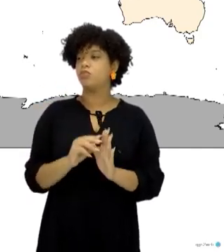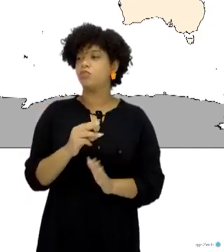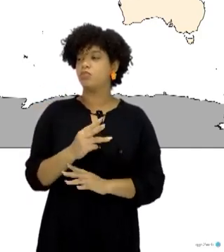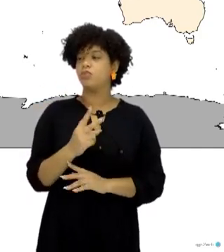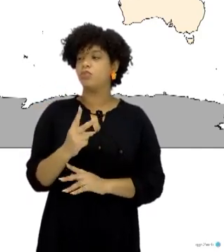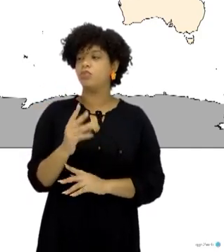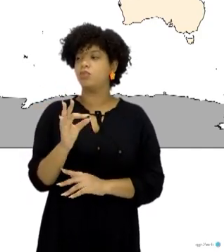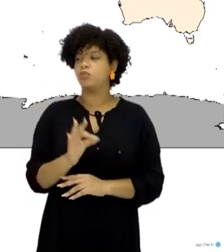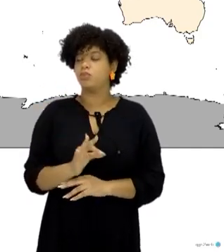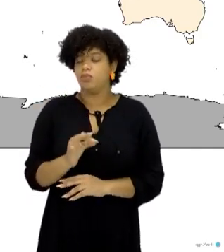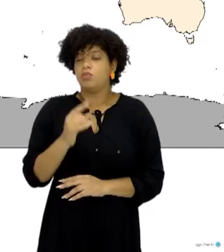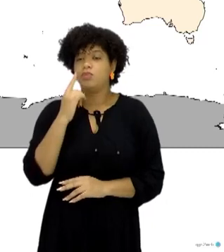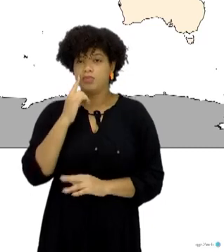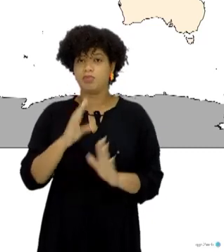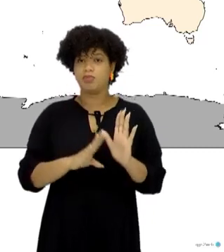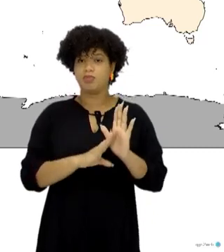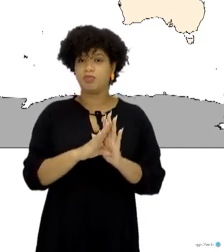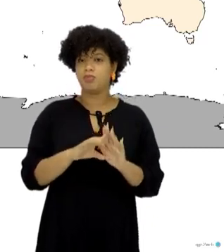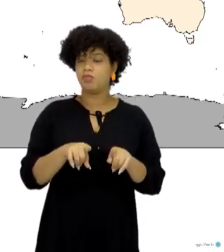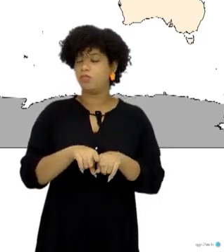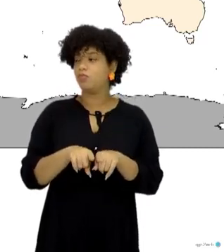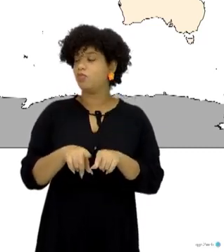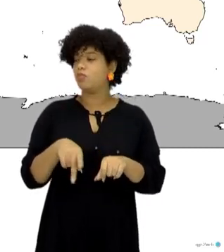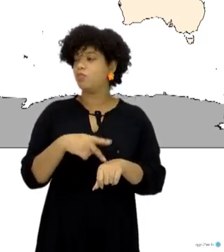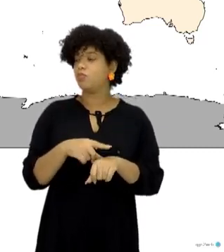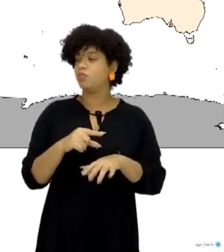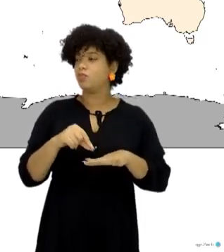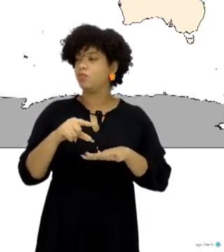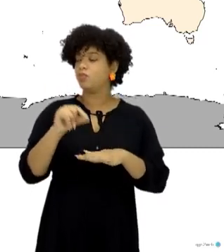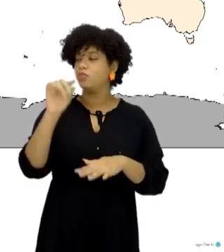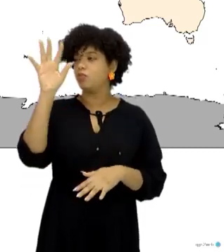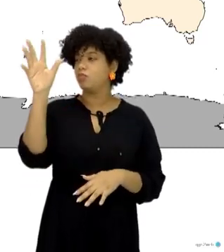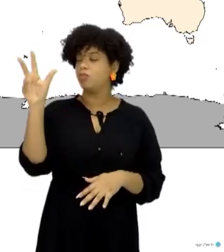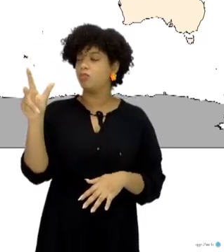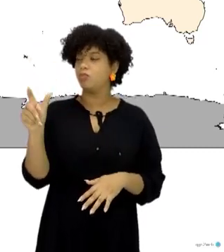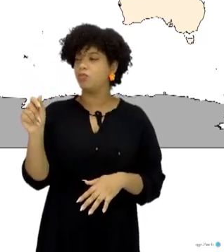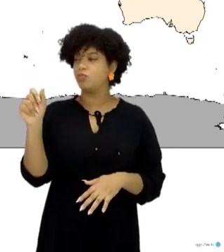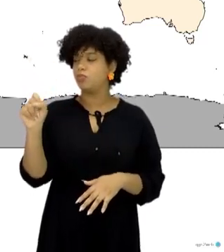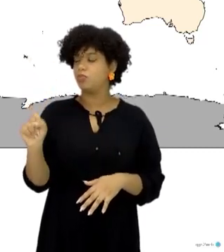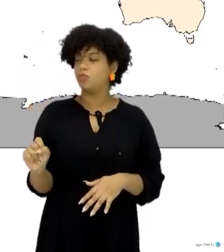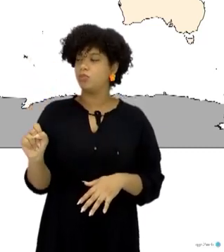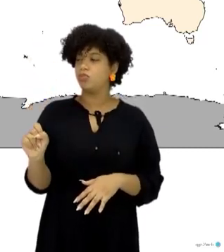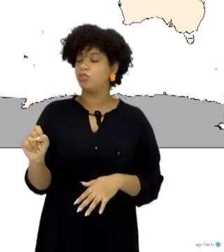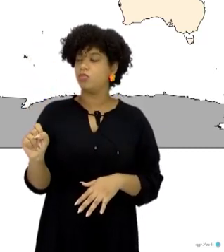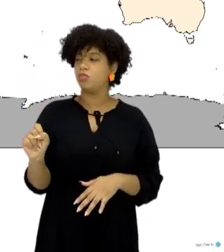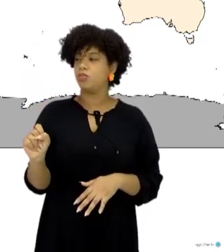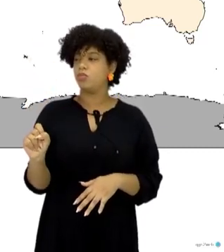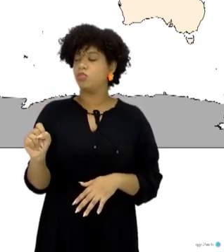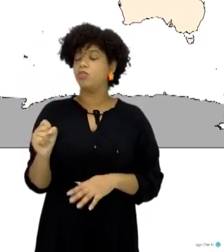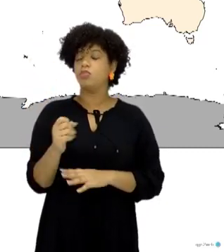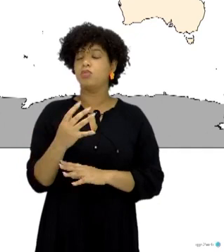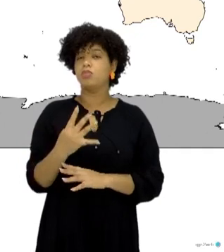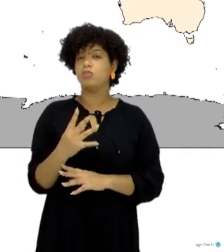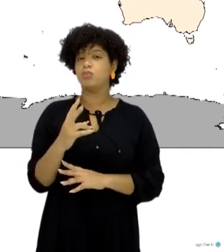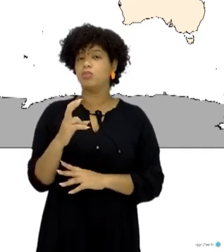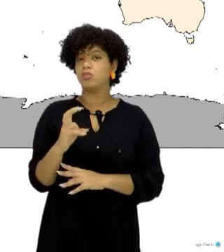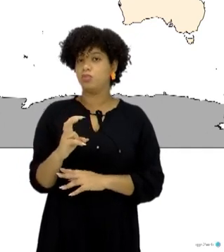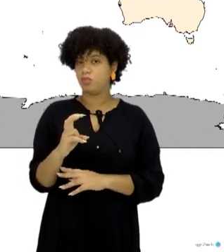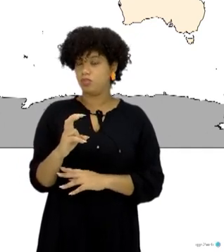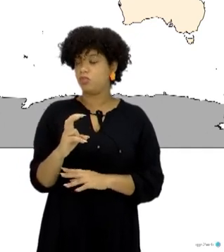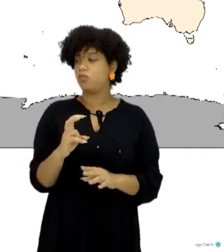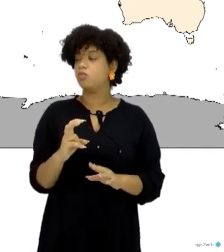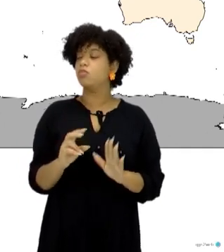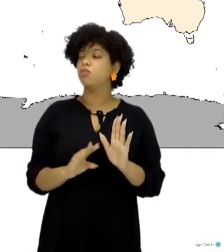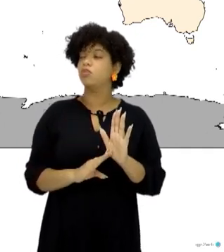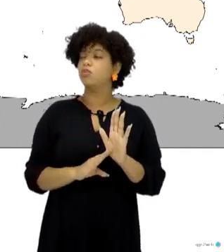vendo? Todos estão aumentando, ó. África do Sul, vamos lá para o continente africano. África do Sul, olha, de 45% para